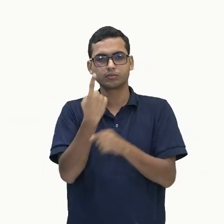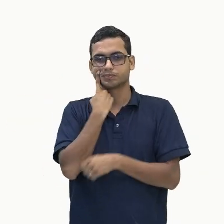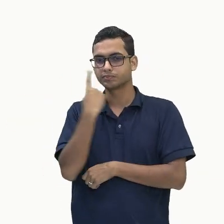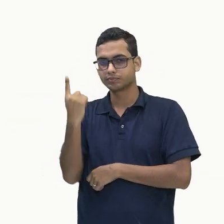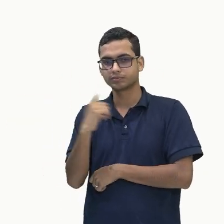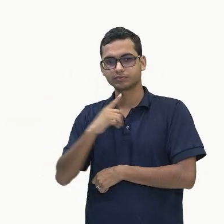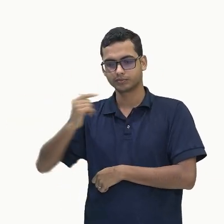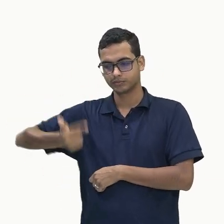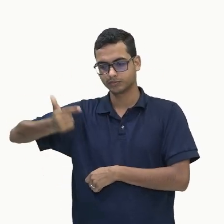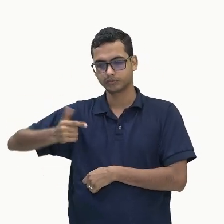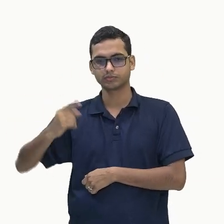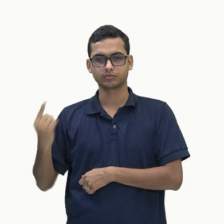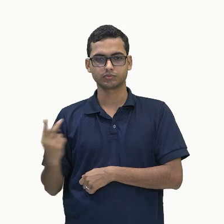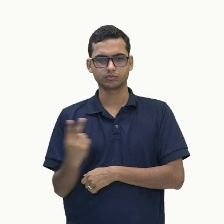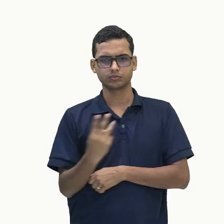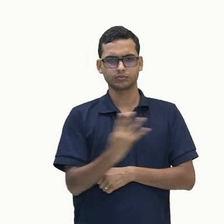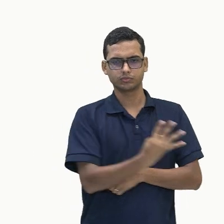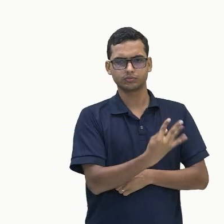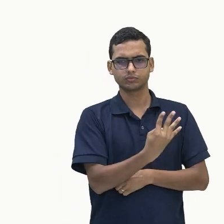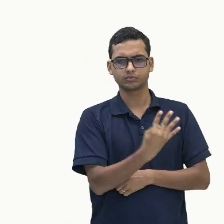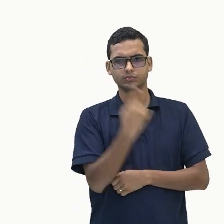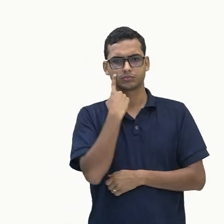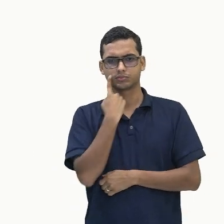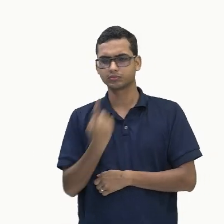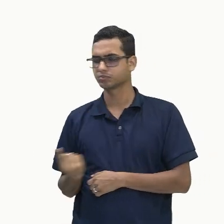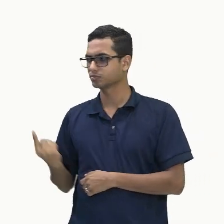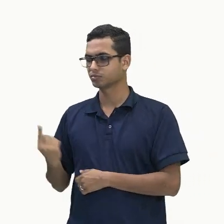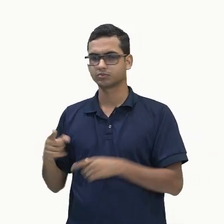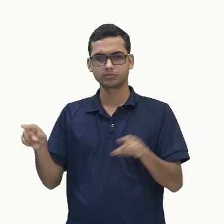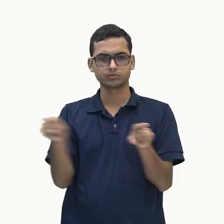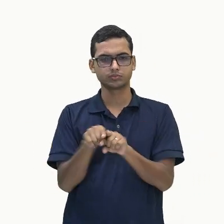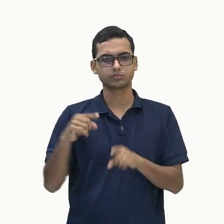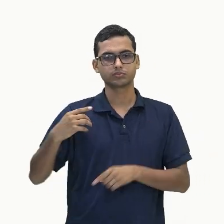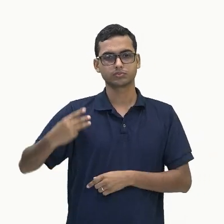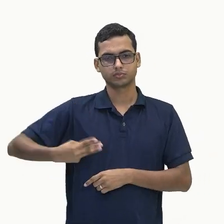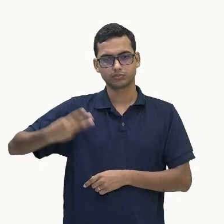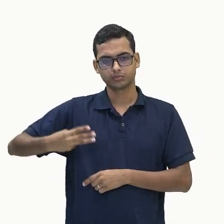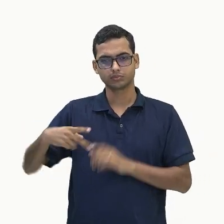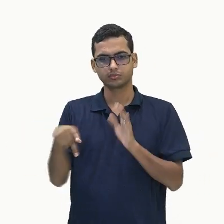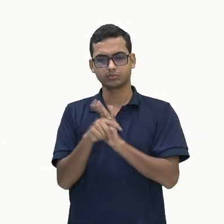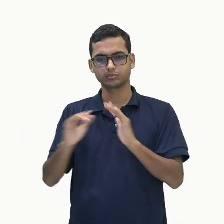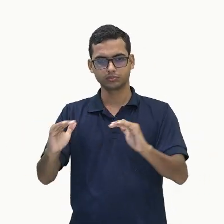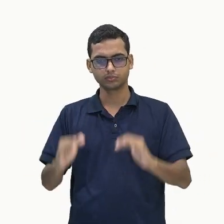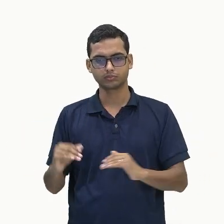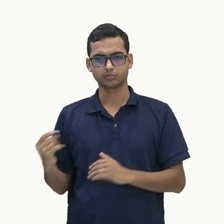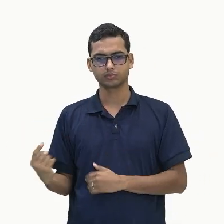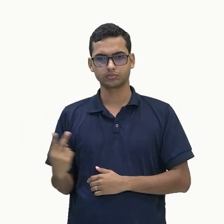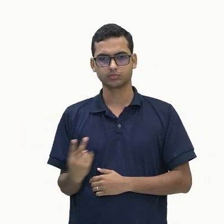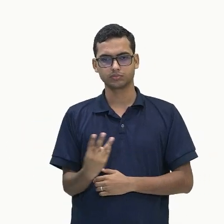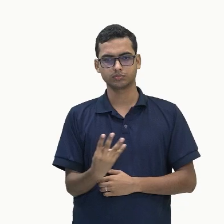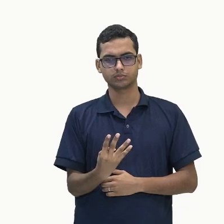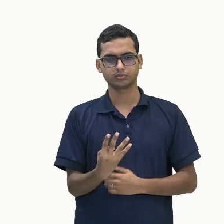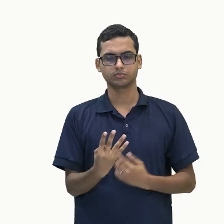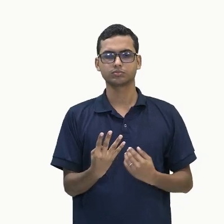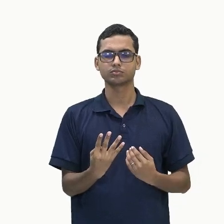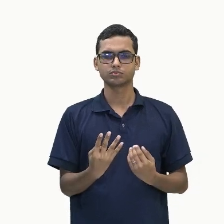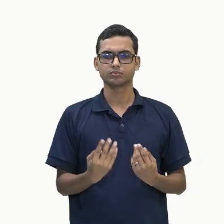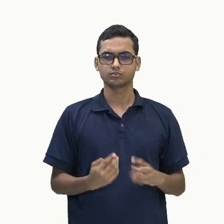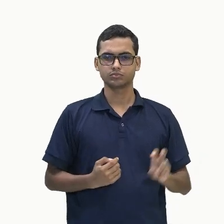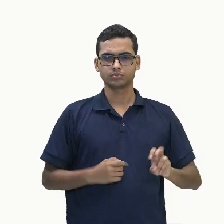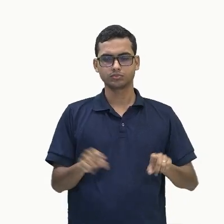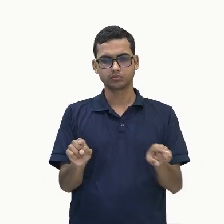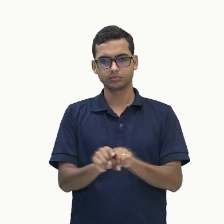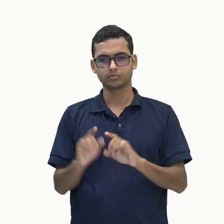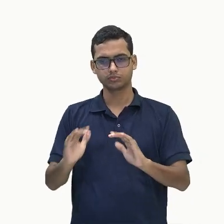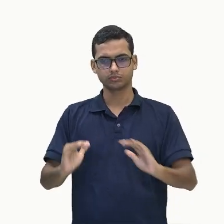1, 2, 3, 4. Na terceira linha, 1, 2, 3, 4, 5. E na quarta